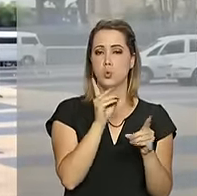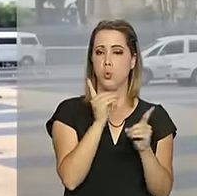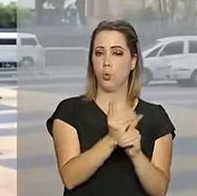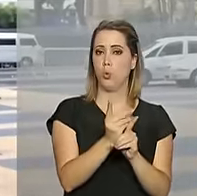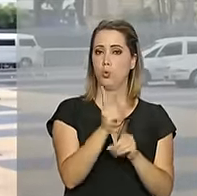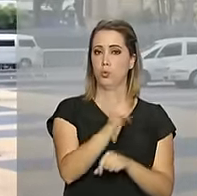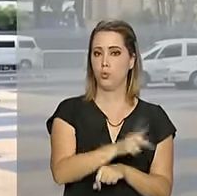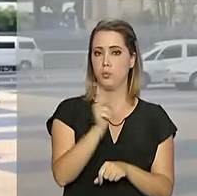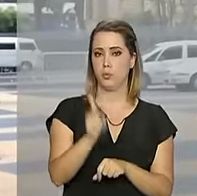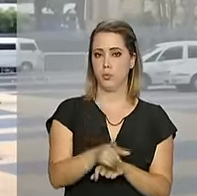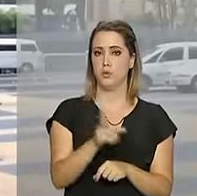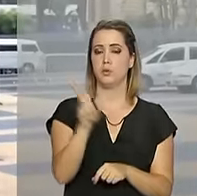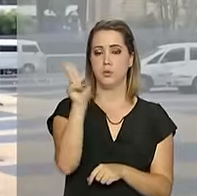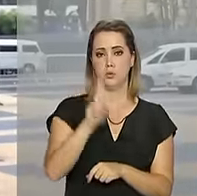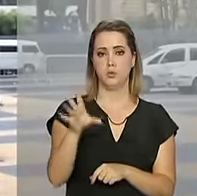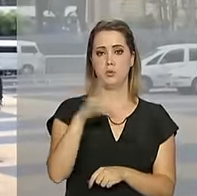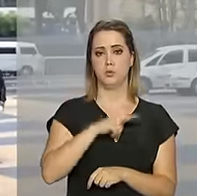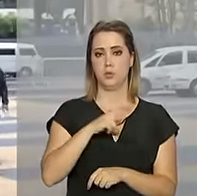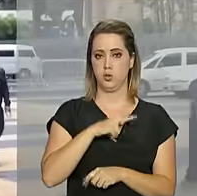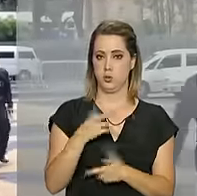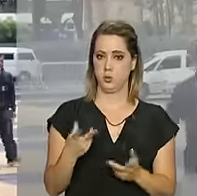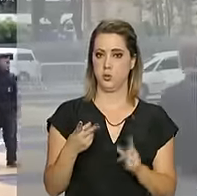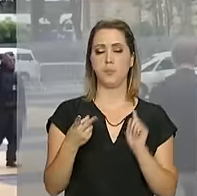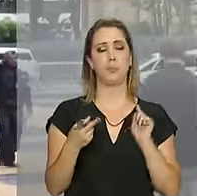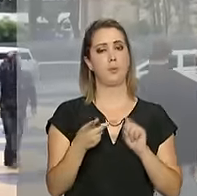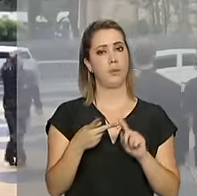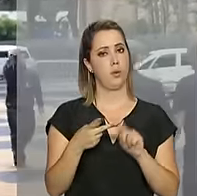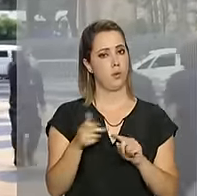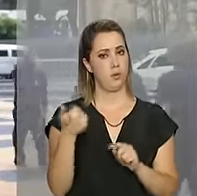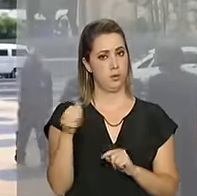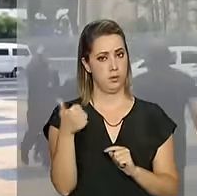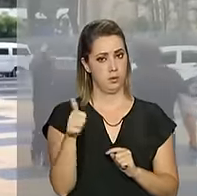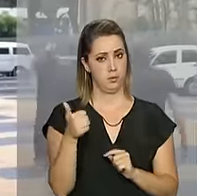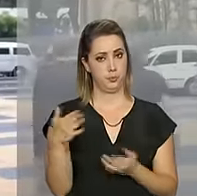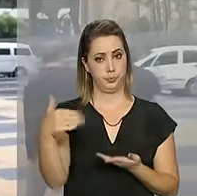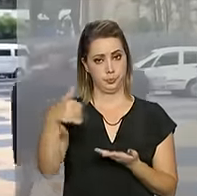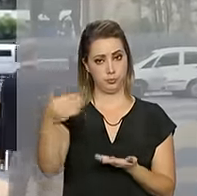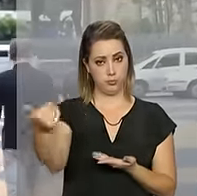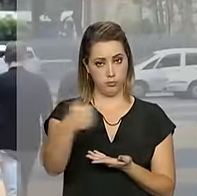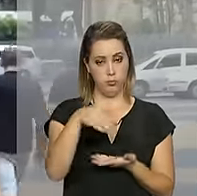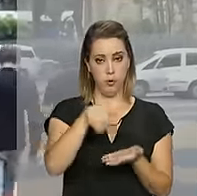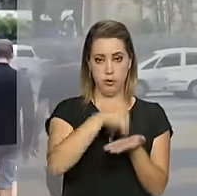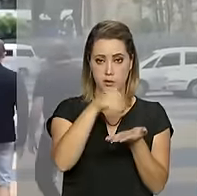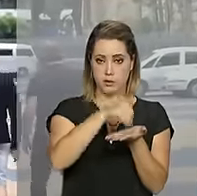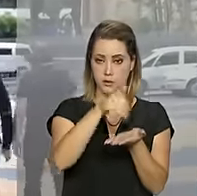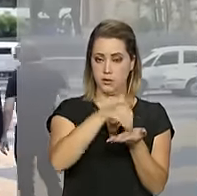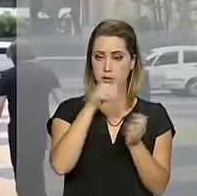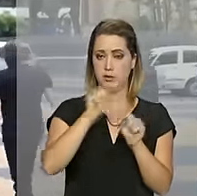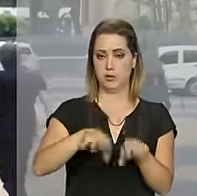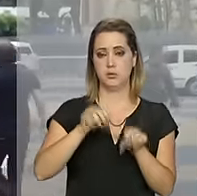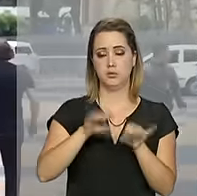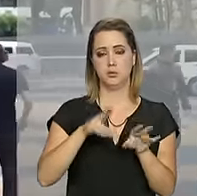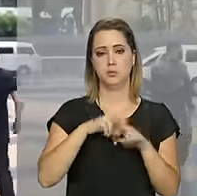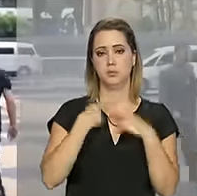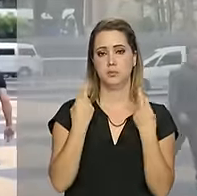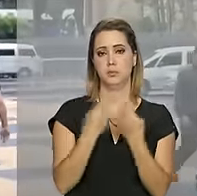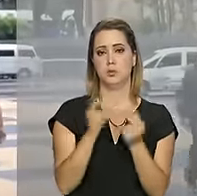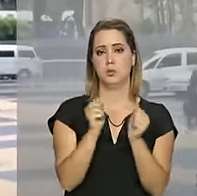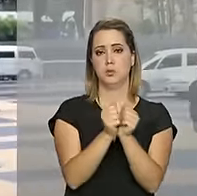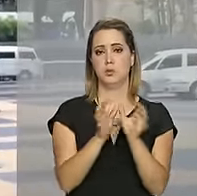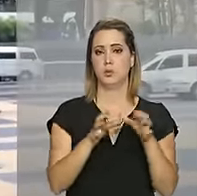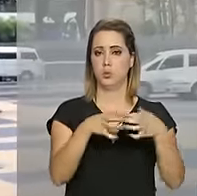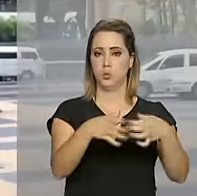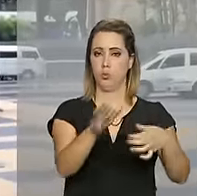universidade particular. Depois, às 11 horas, ele veio aqui para a Secretaria Estadual de Educação, onde se reuniu com representantes